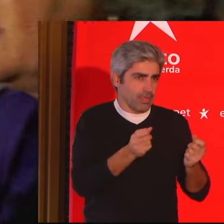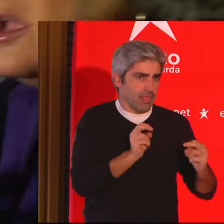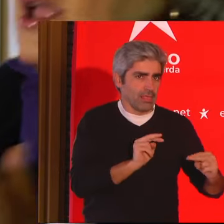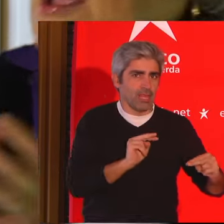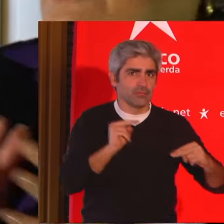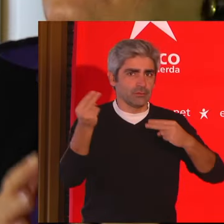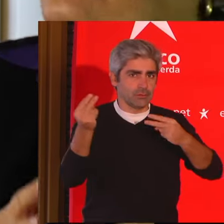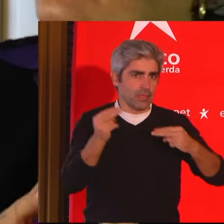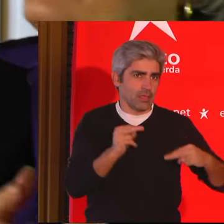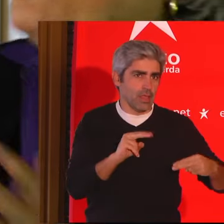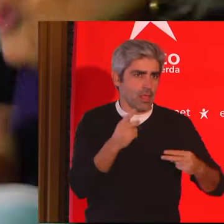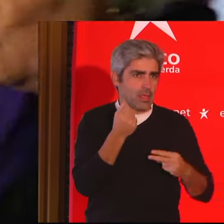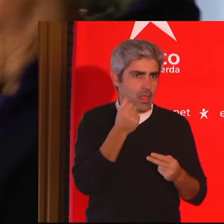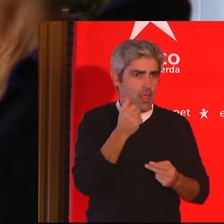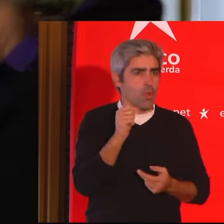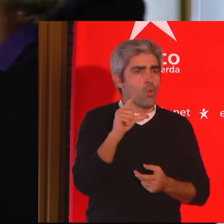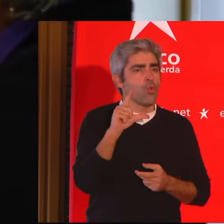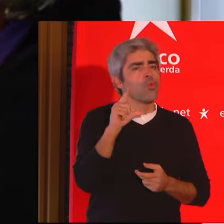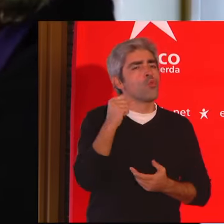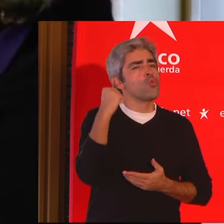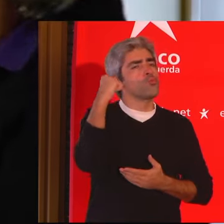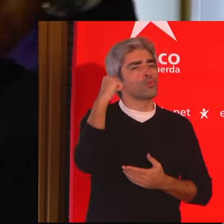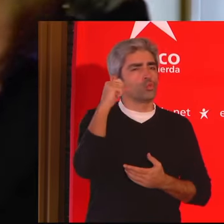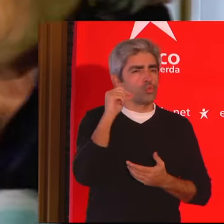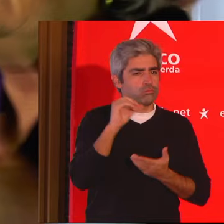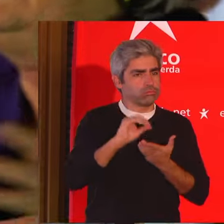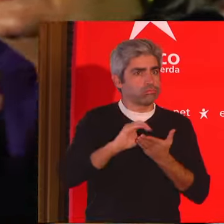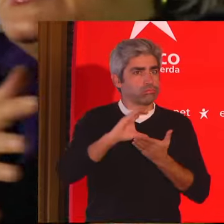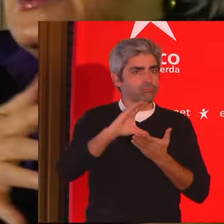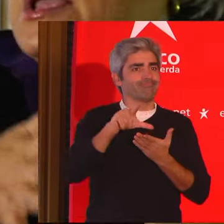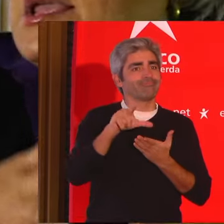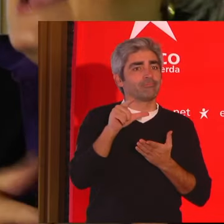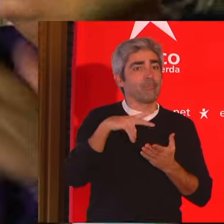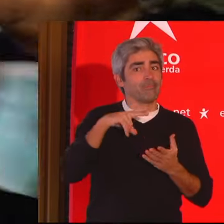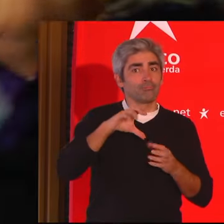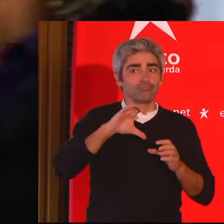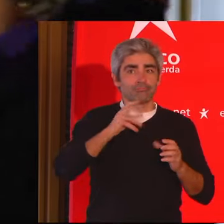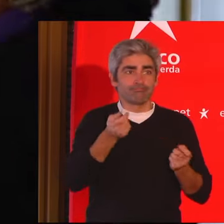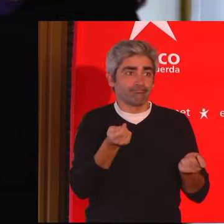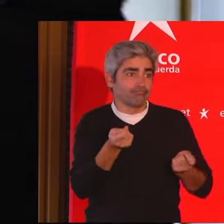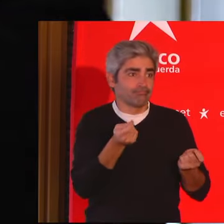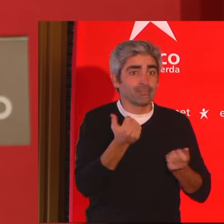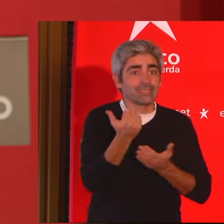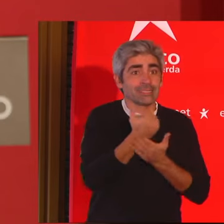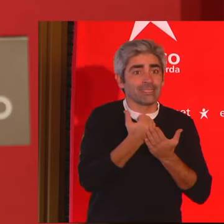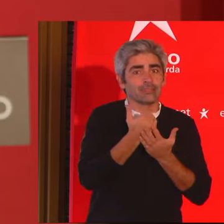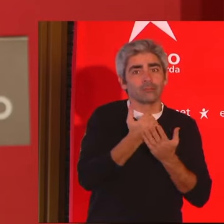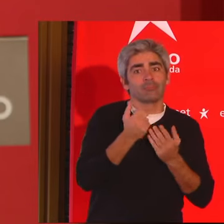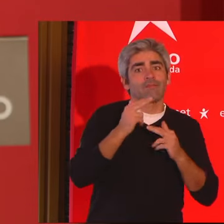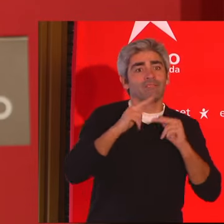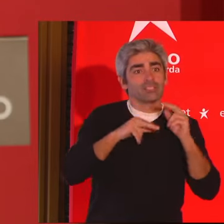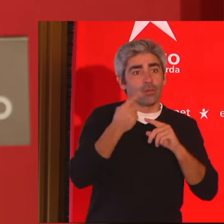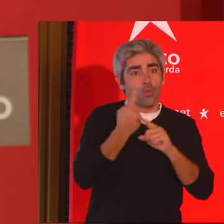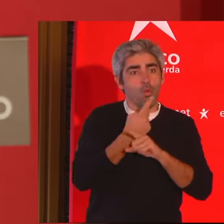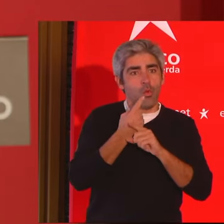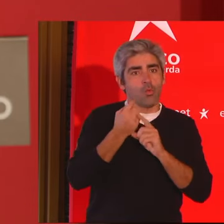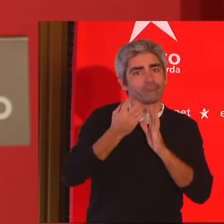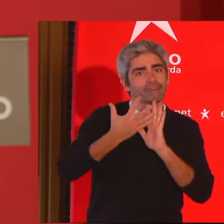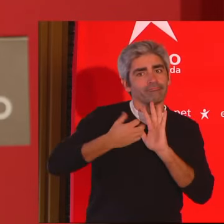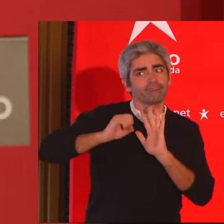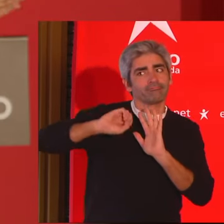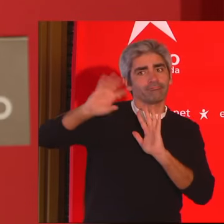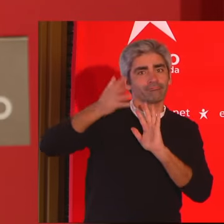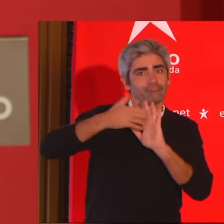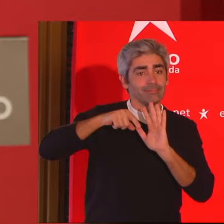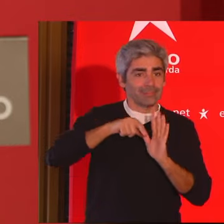transferências de lucros gerados nos países e das receitas fiscais, que deviam ser a